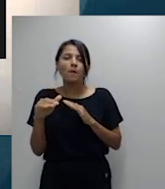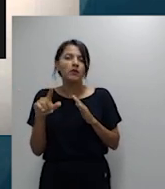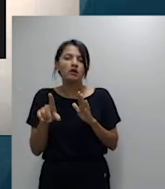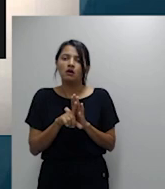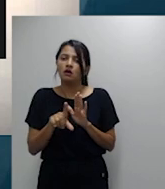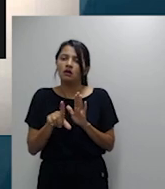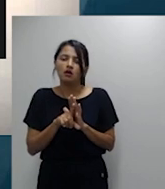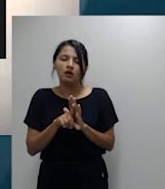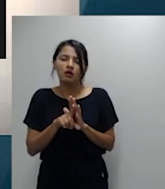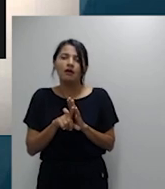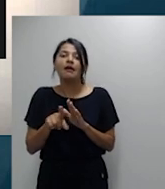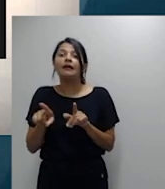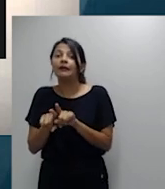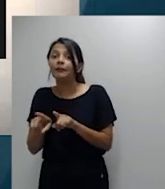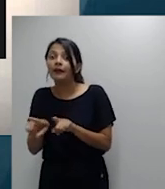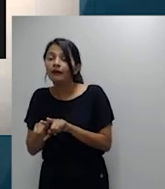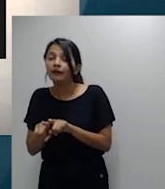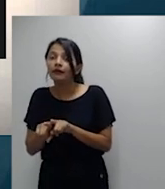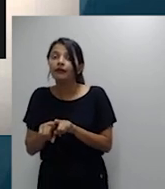pagamento